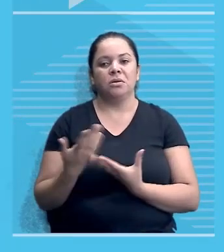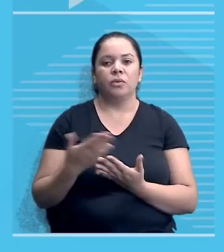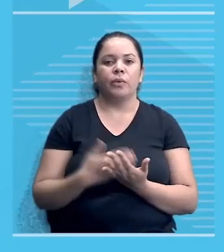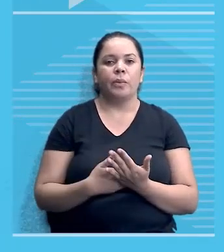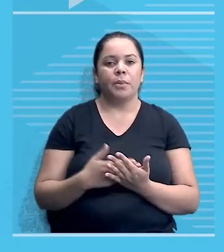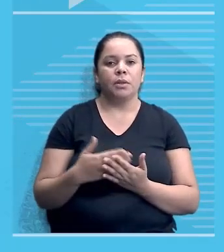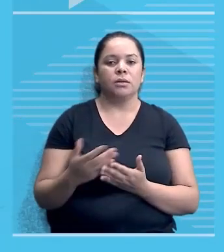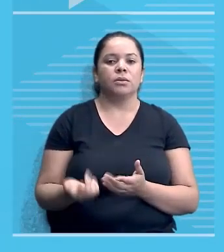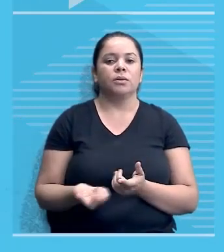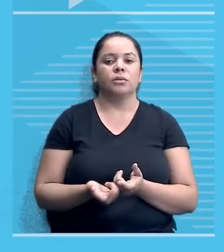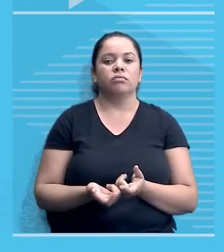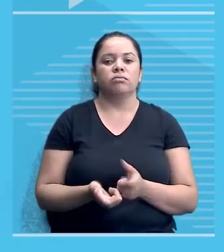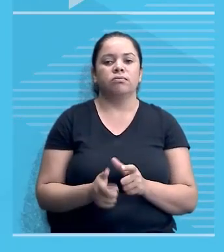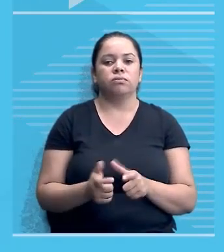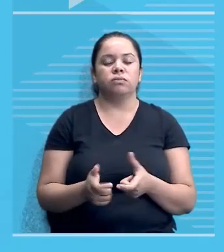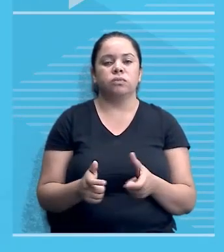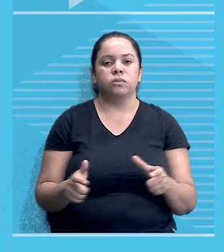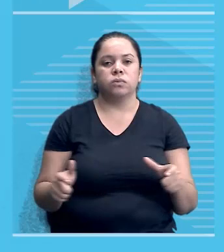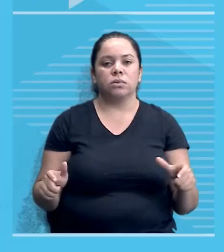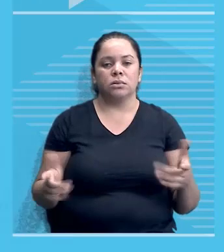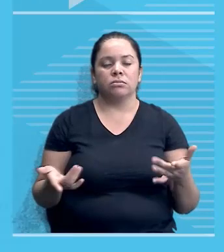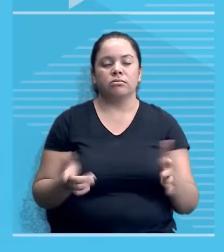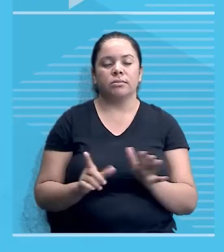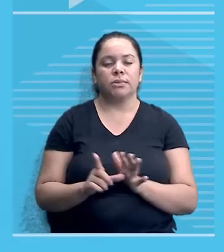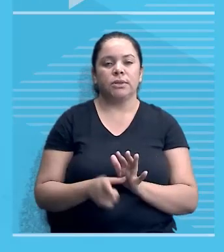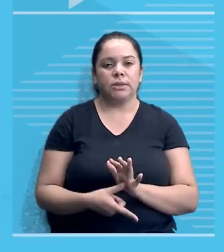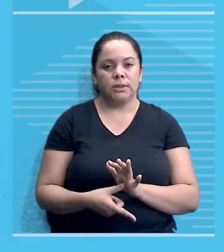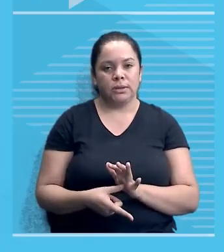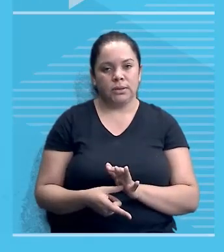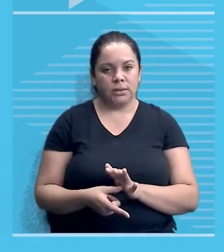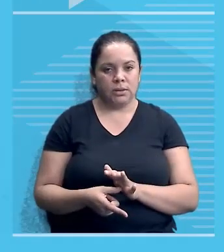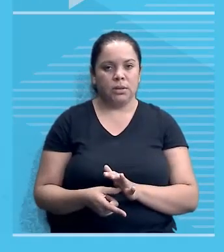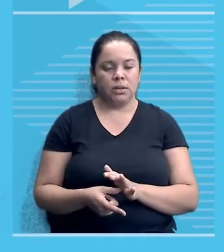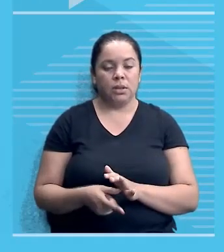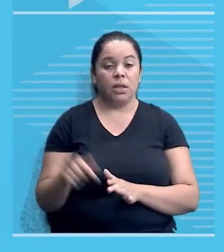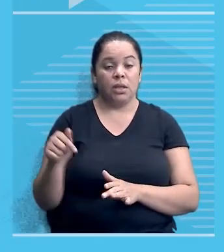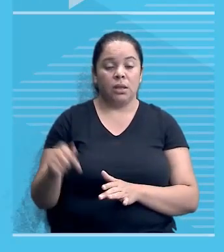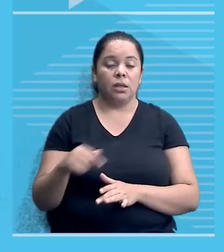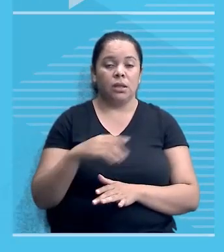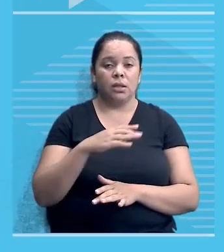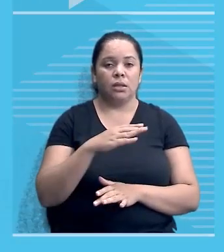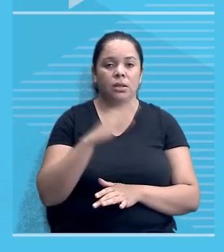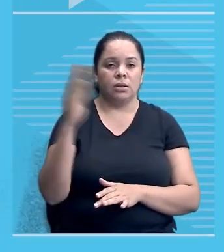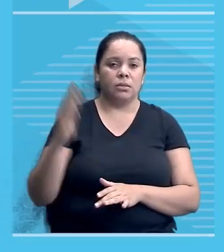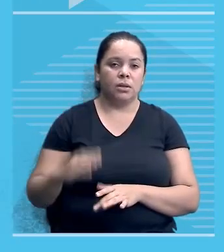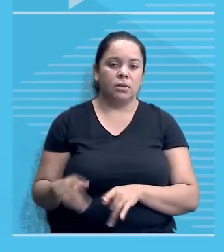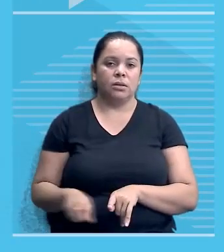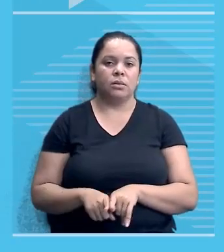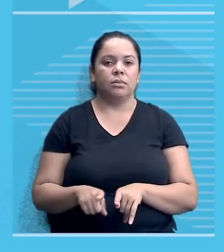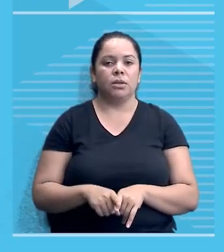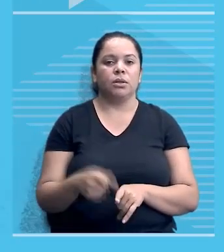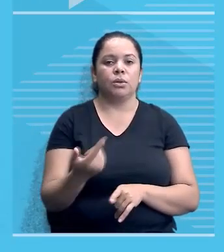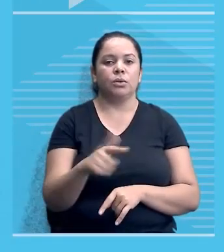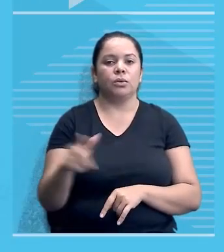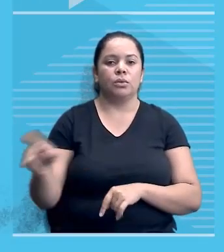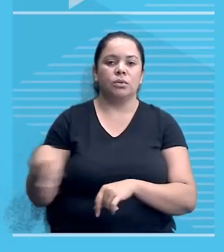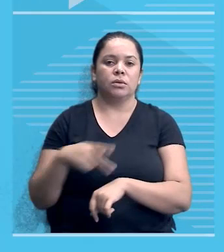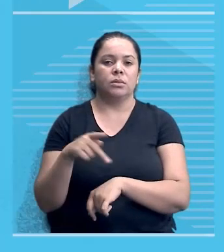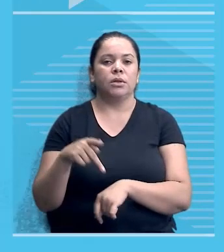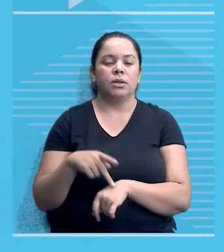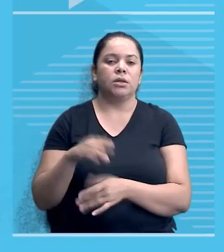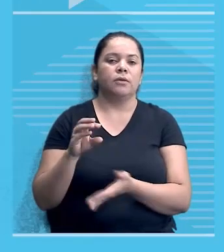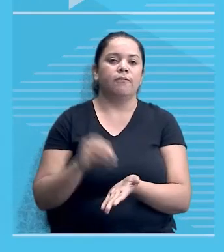então a urbanização inclusive do nosso Brasil e de outros países emergentes ela tem como característica o quê Ela tem como característica